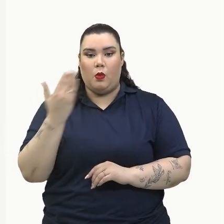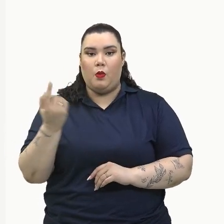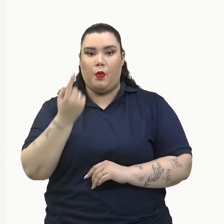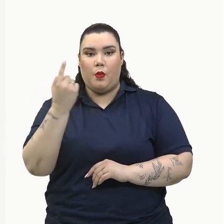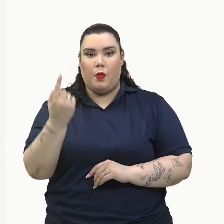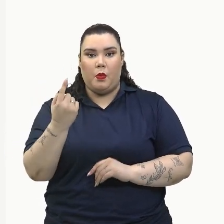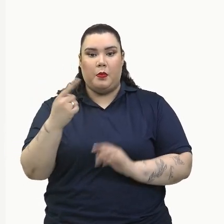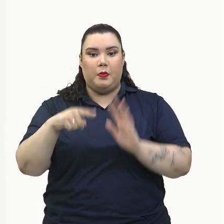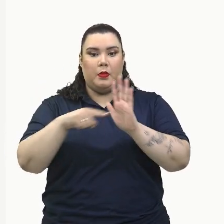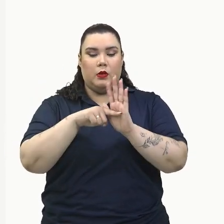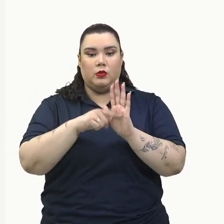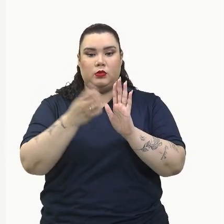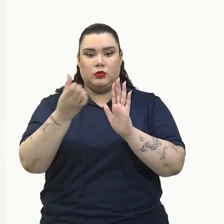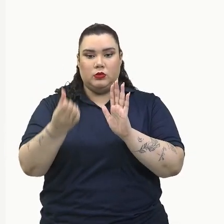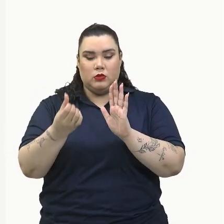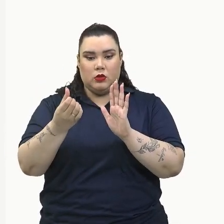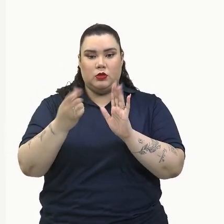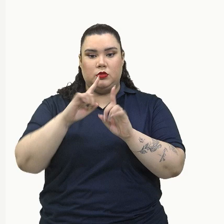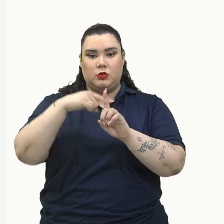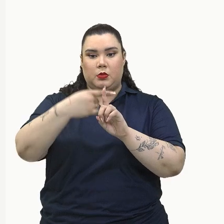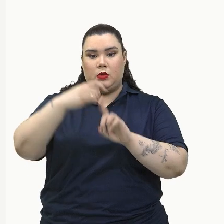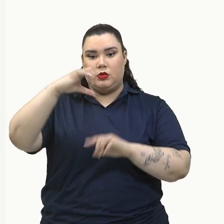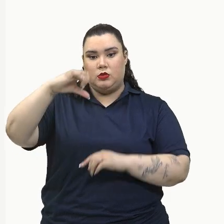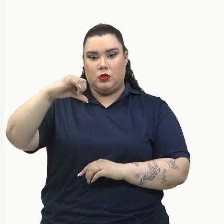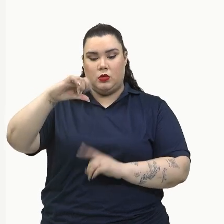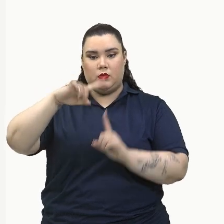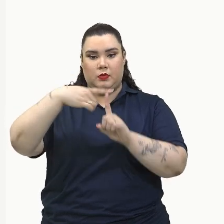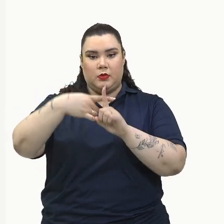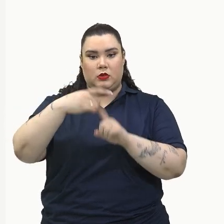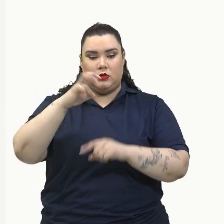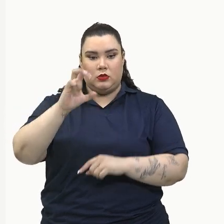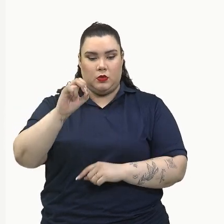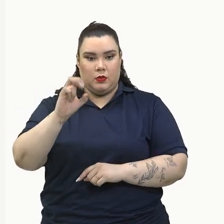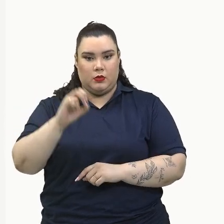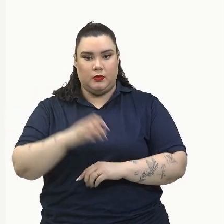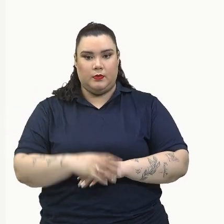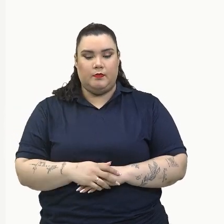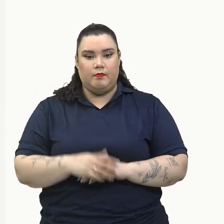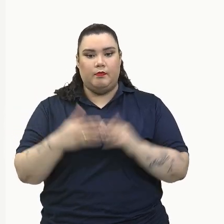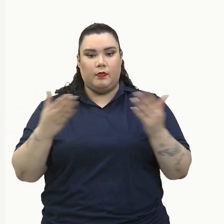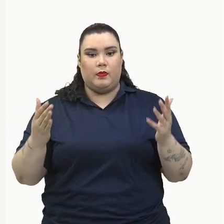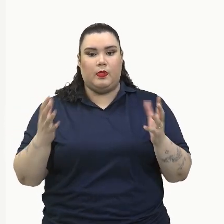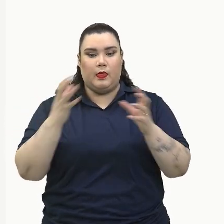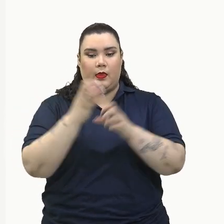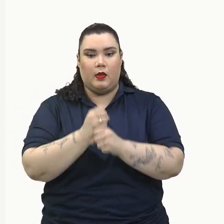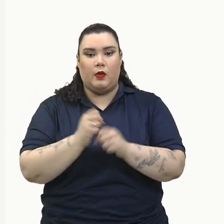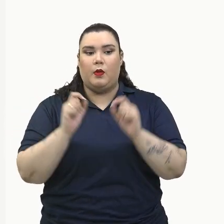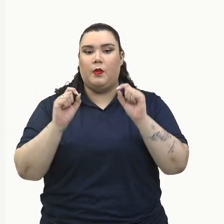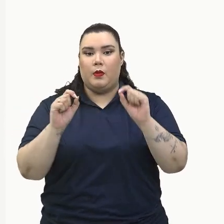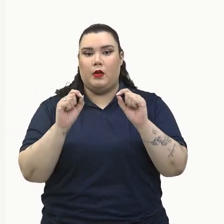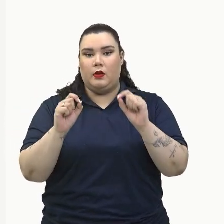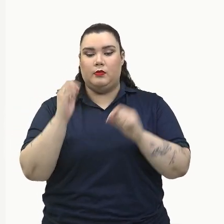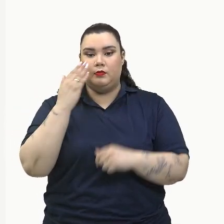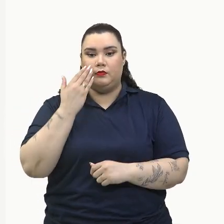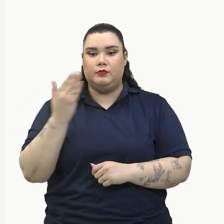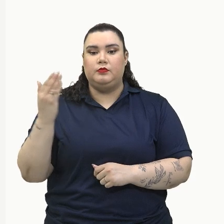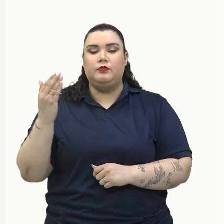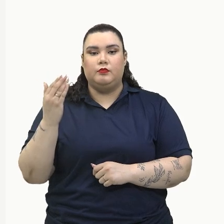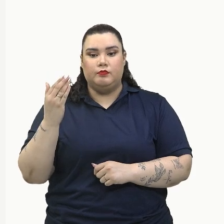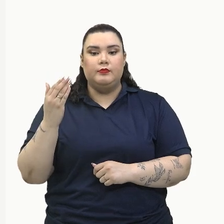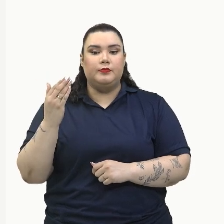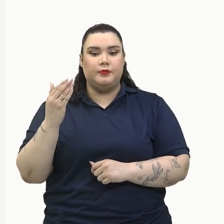6. 9 vezes 1 é 9, 50. Tá? Então, nós vamos ter aqui os valores em milhares, né? Que vai dar o